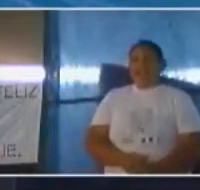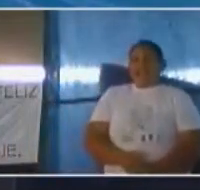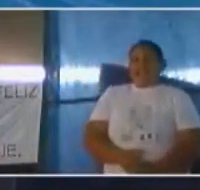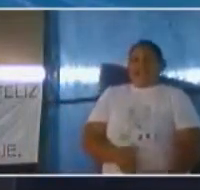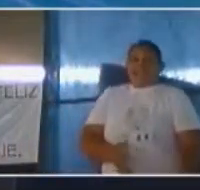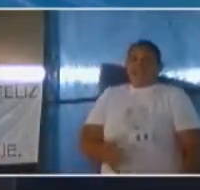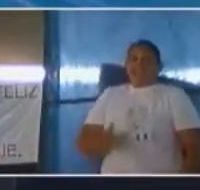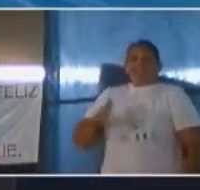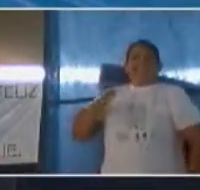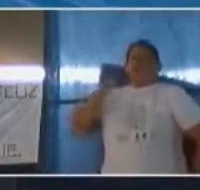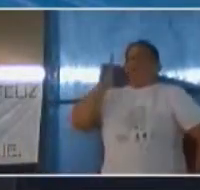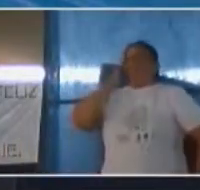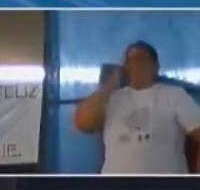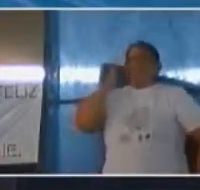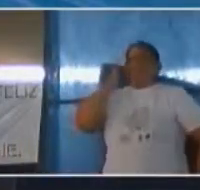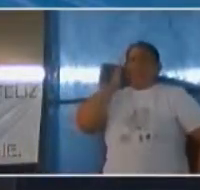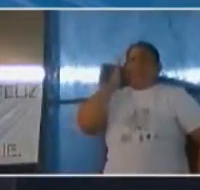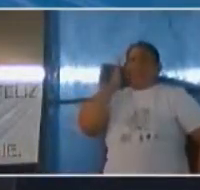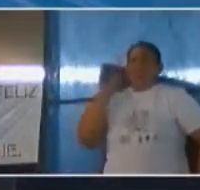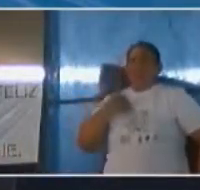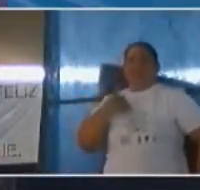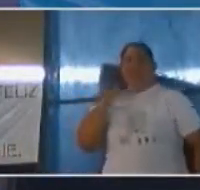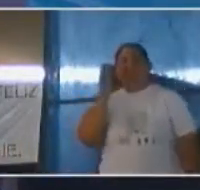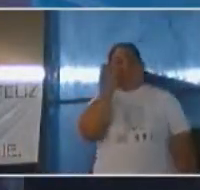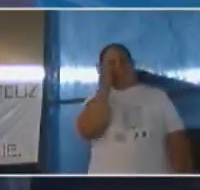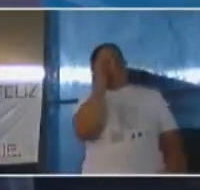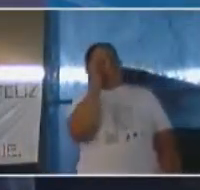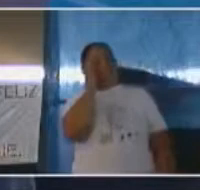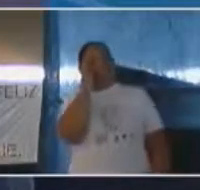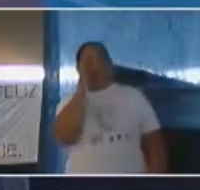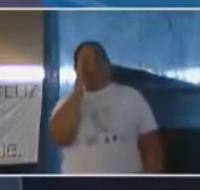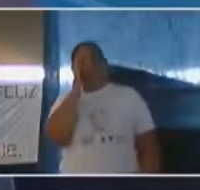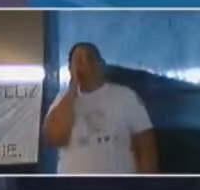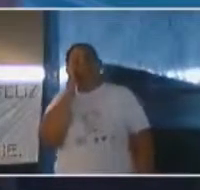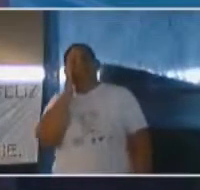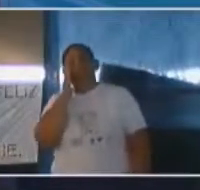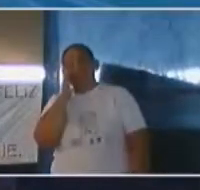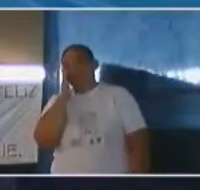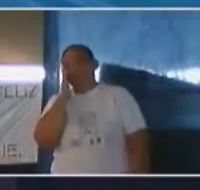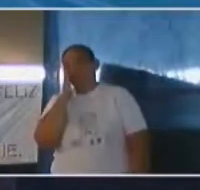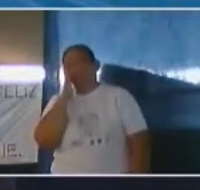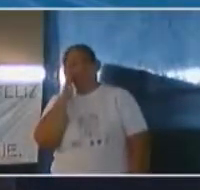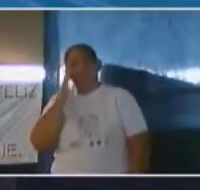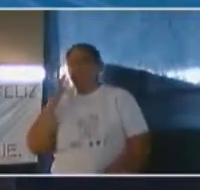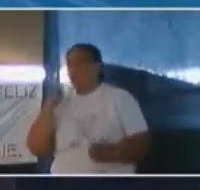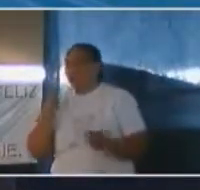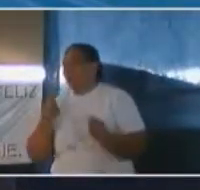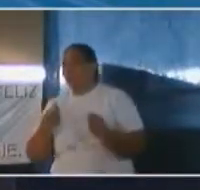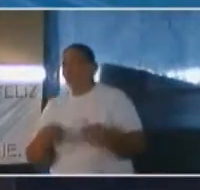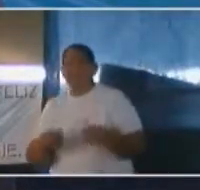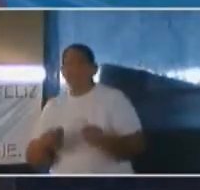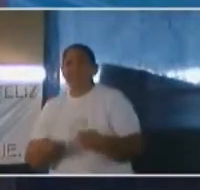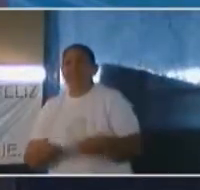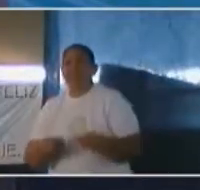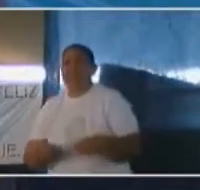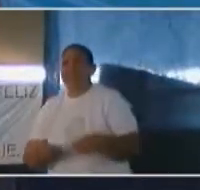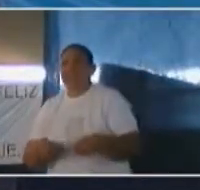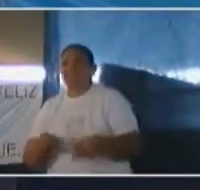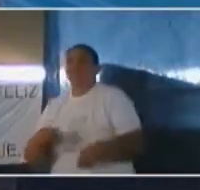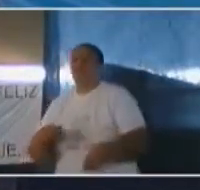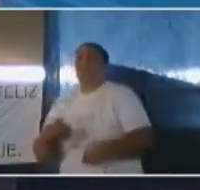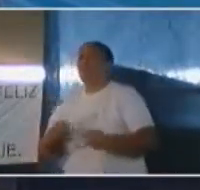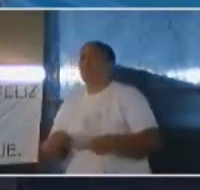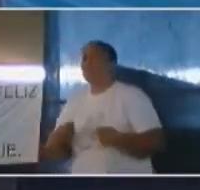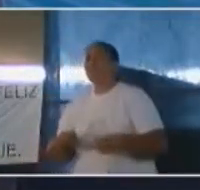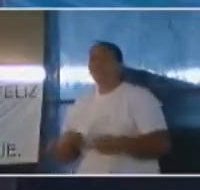falta bastante. E tem autores, autoras que vão dizer que a juventude de vocês, vocês do século